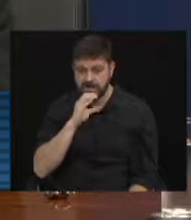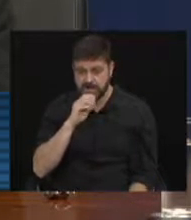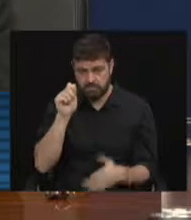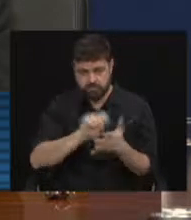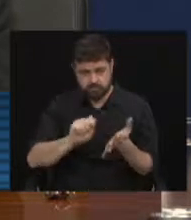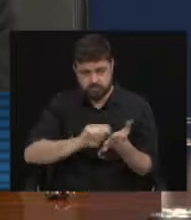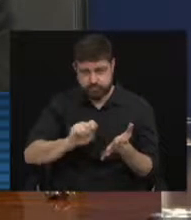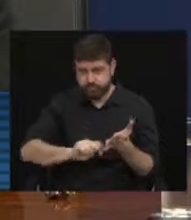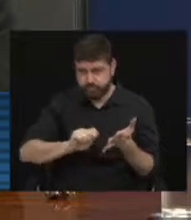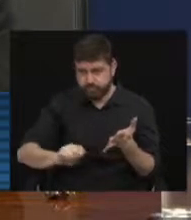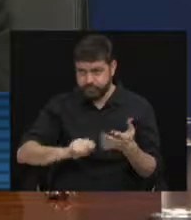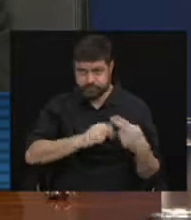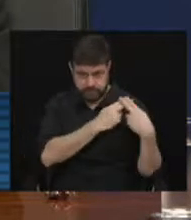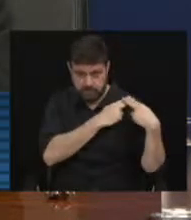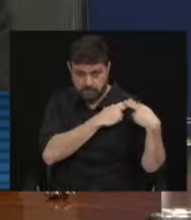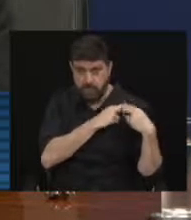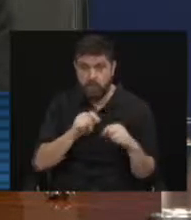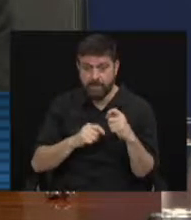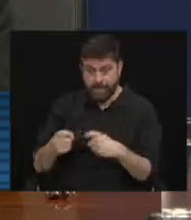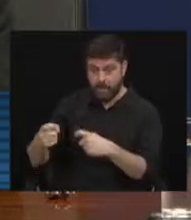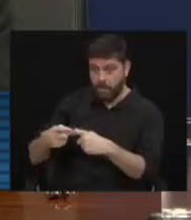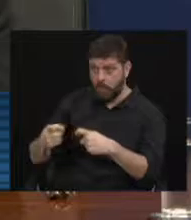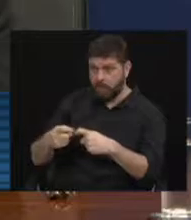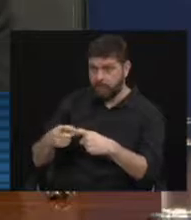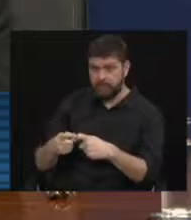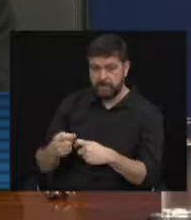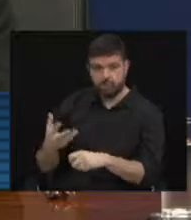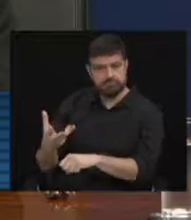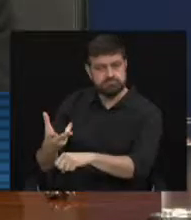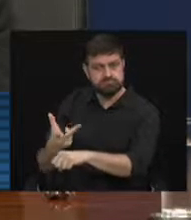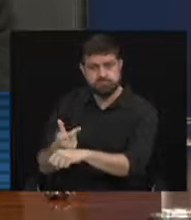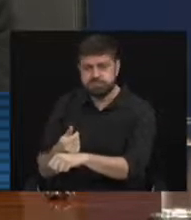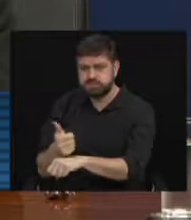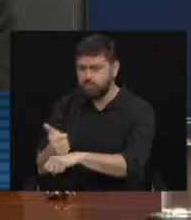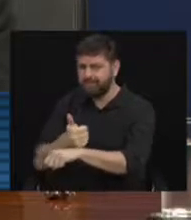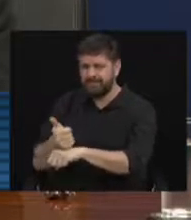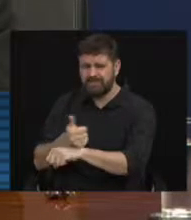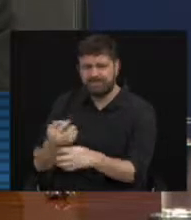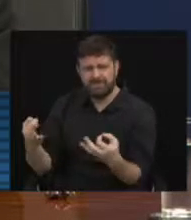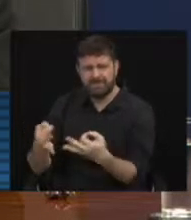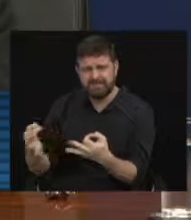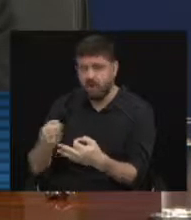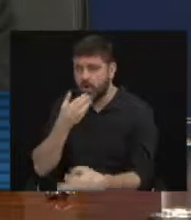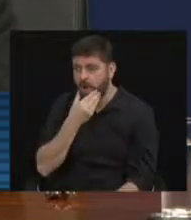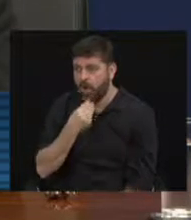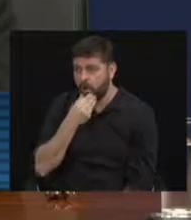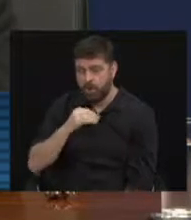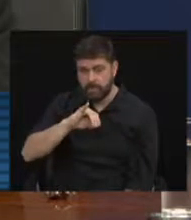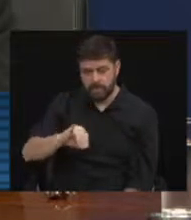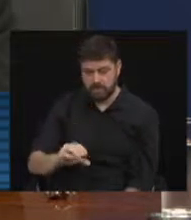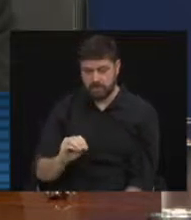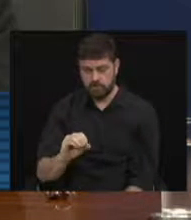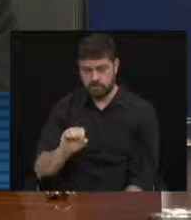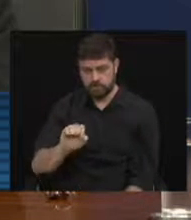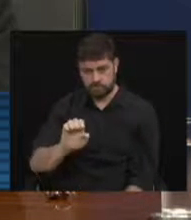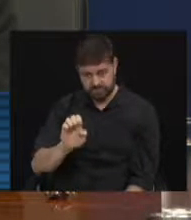ausente. Professor Alberto, sim. Rafa Zimbaldi, preside a sessão, não vota. Tiago Ferrari, ausente. Tico Costa, ausente. Vinícius Gratti, ausente. Zé Carlos,